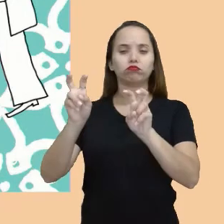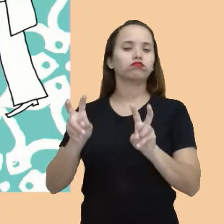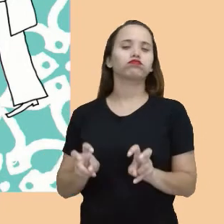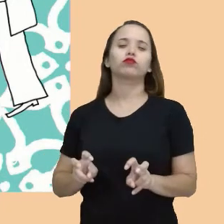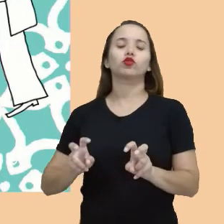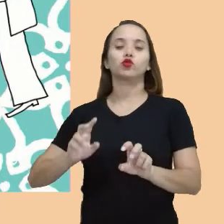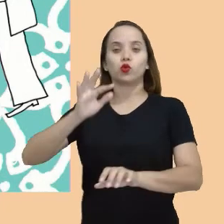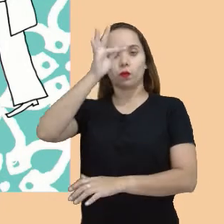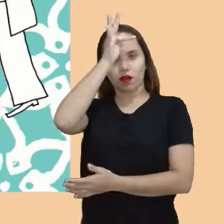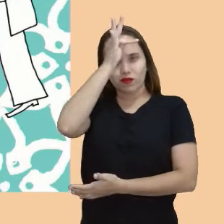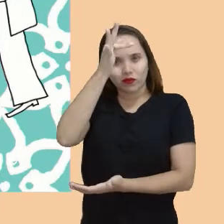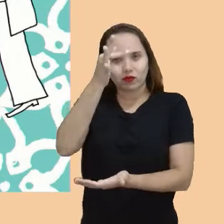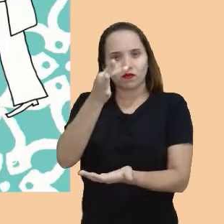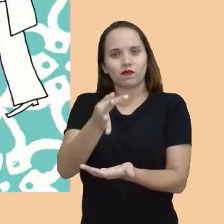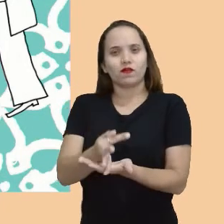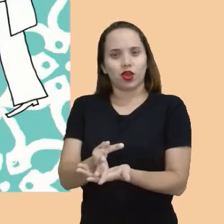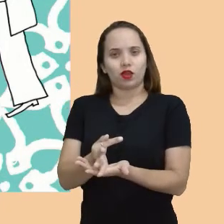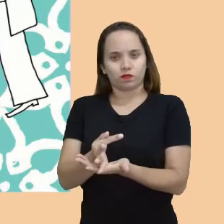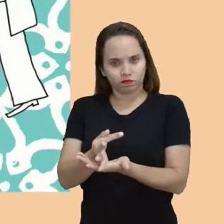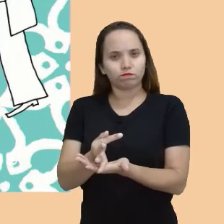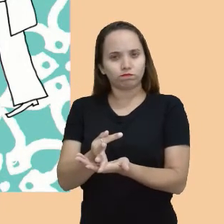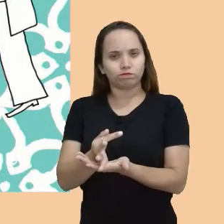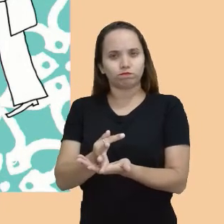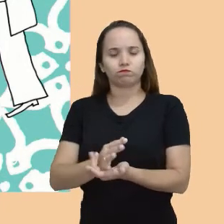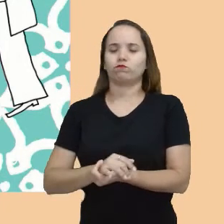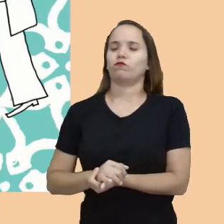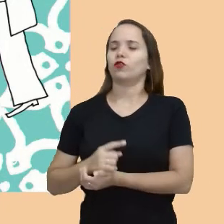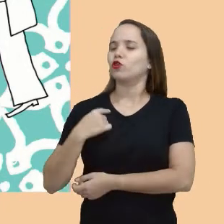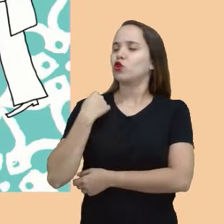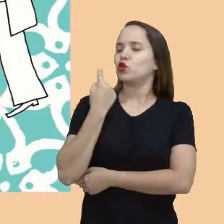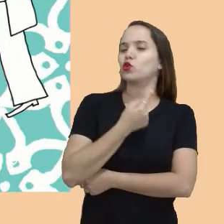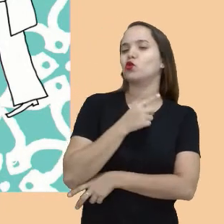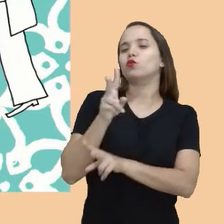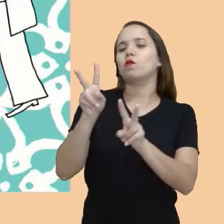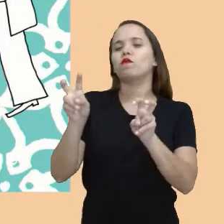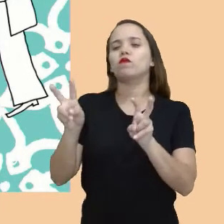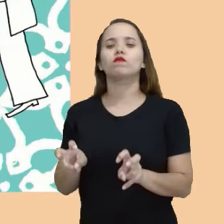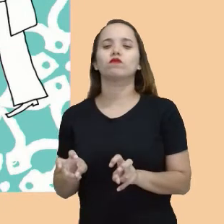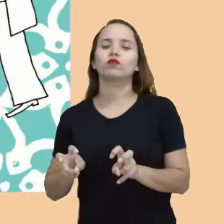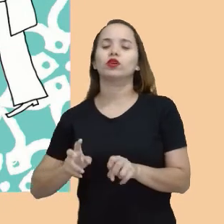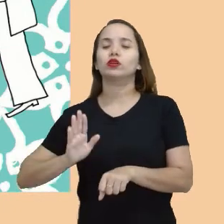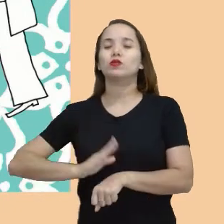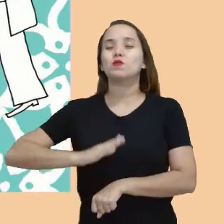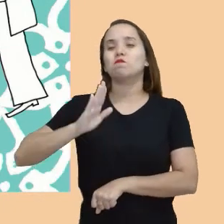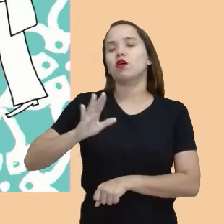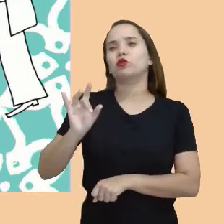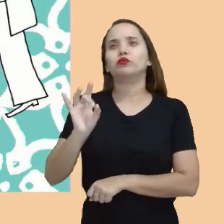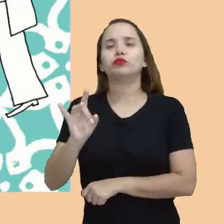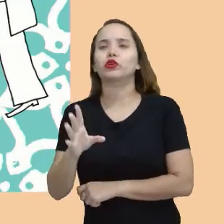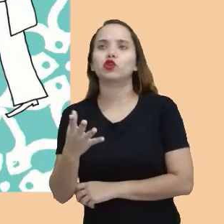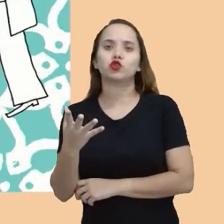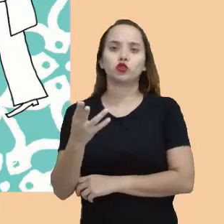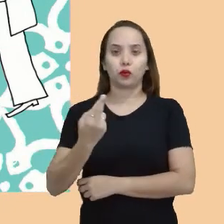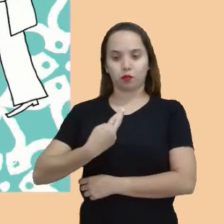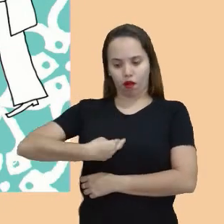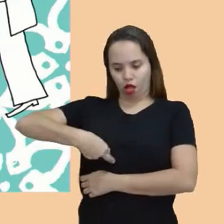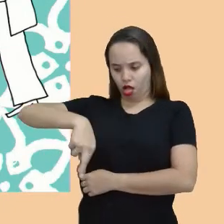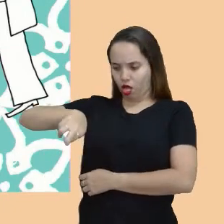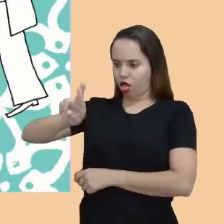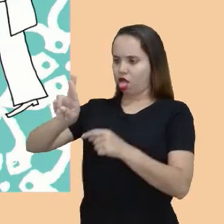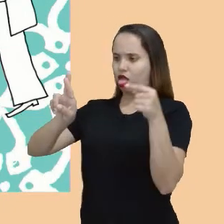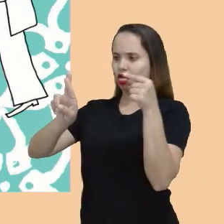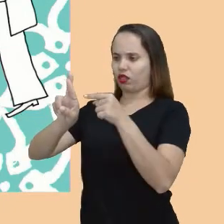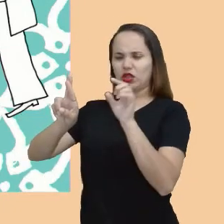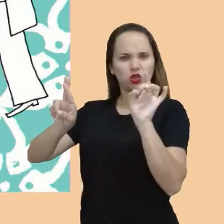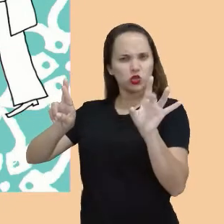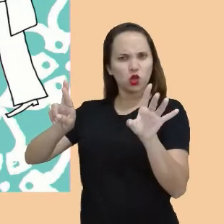da fé, né? Da espiritualidade, a gente está falando muito mais além do que simplesmente uma religião, Verdade.